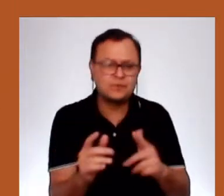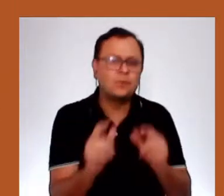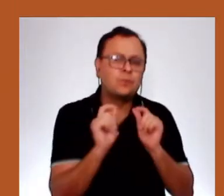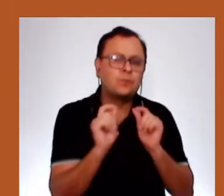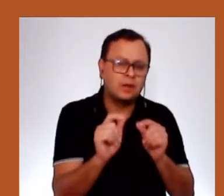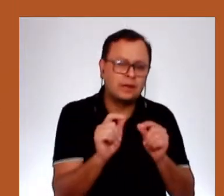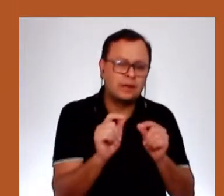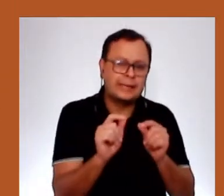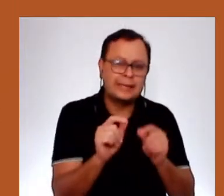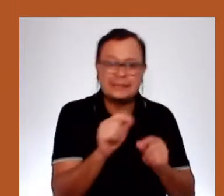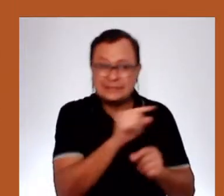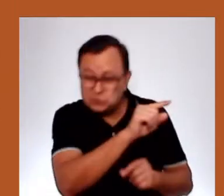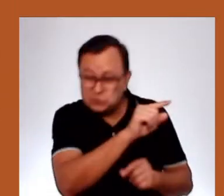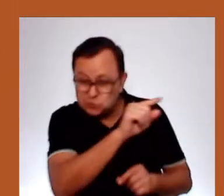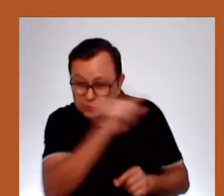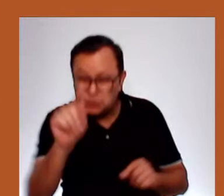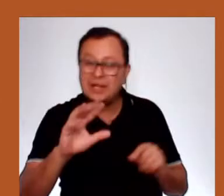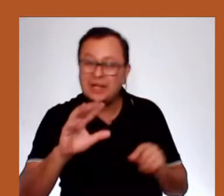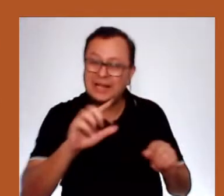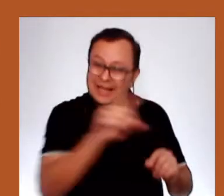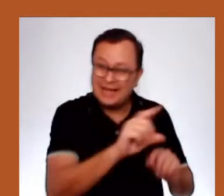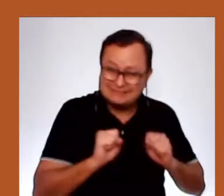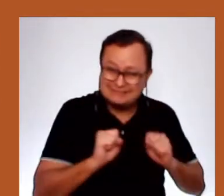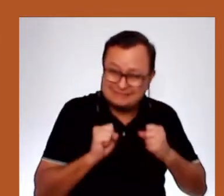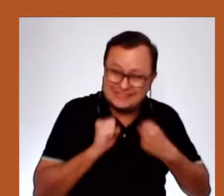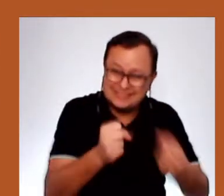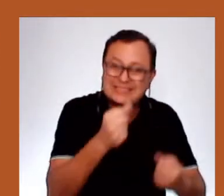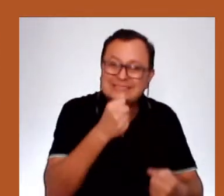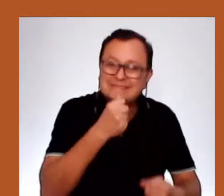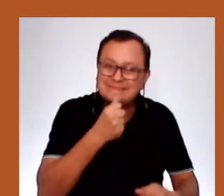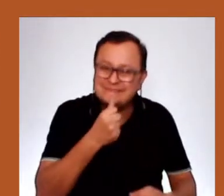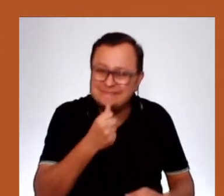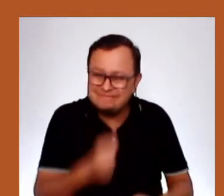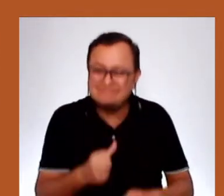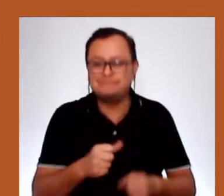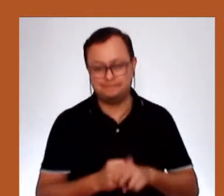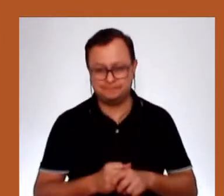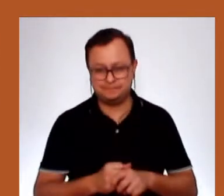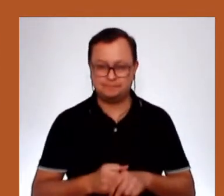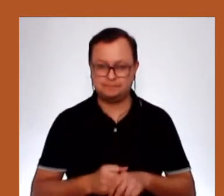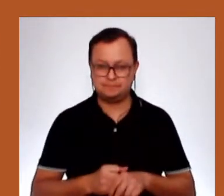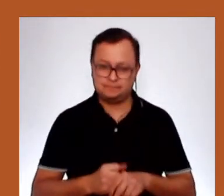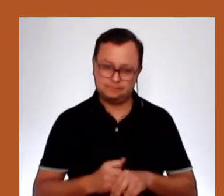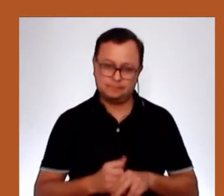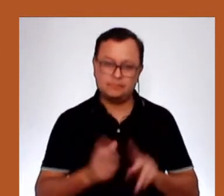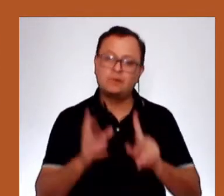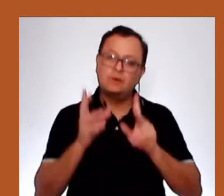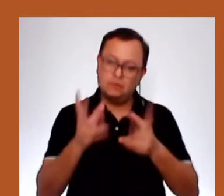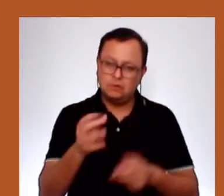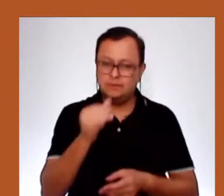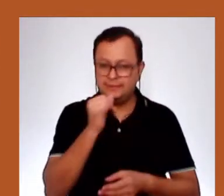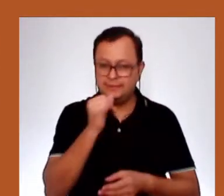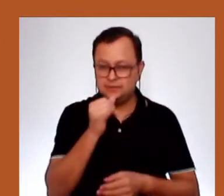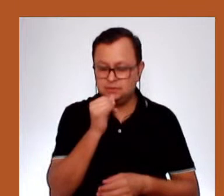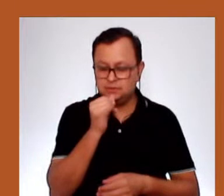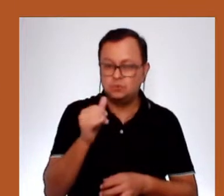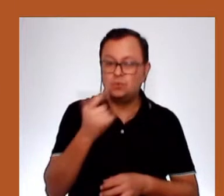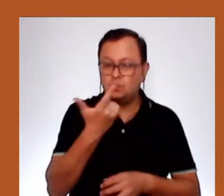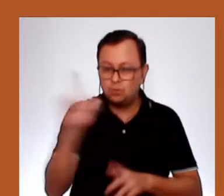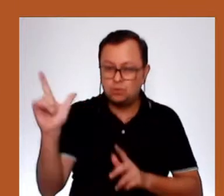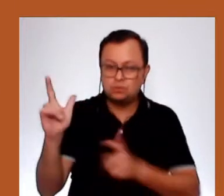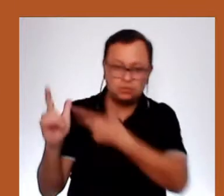sacrifício. Muito mesmo. Não é um hospital como... a gente sabe que os